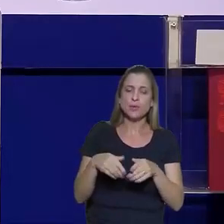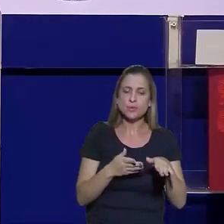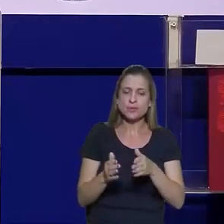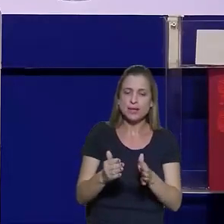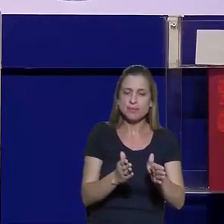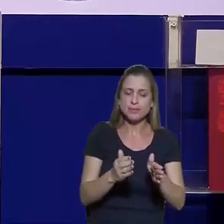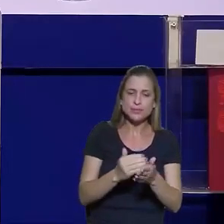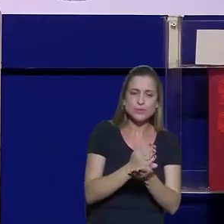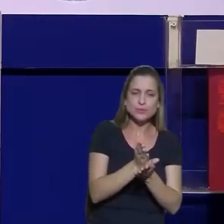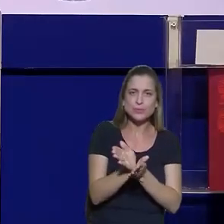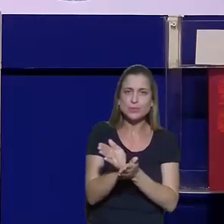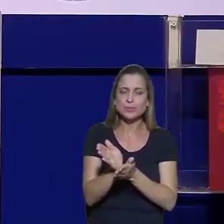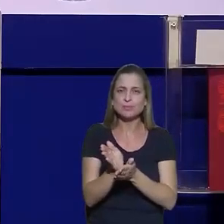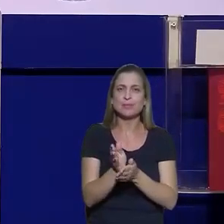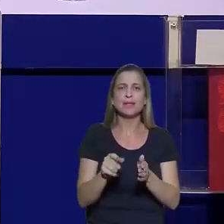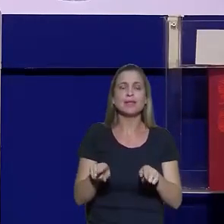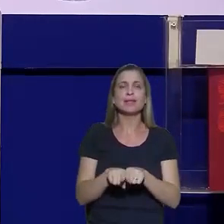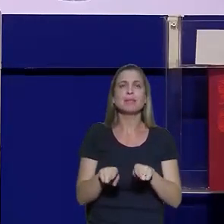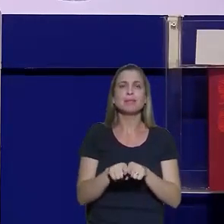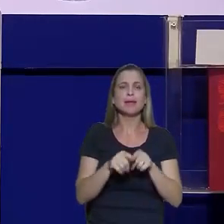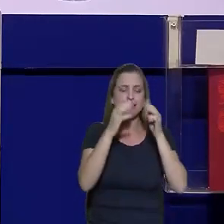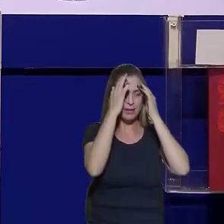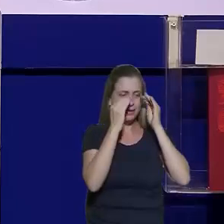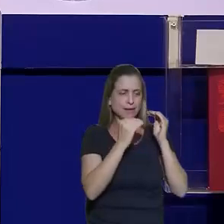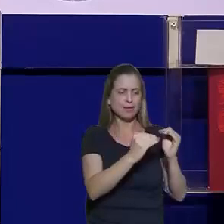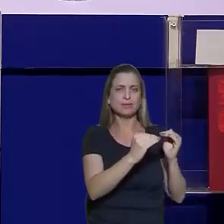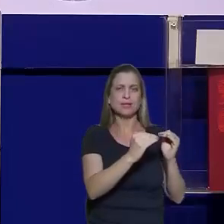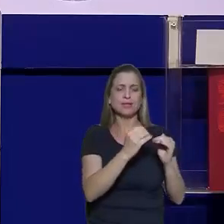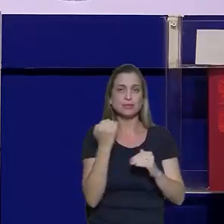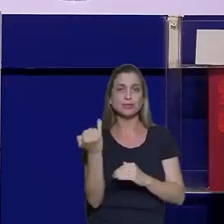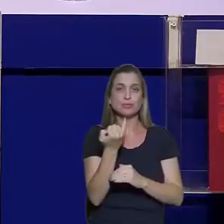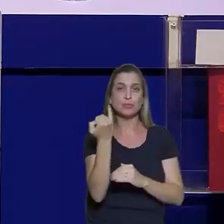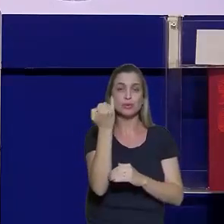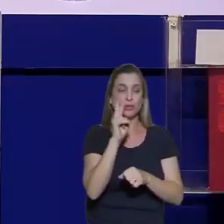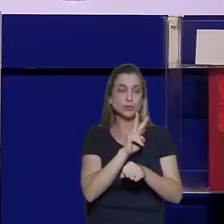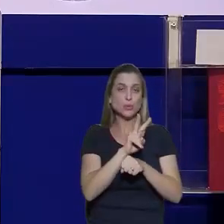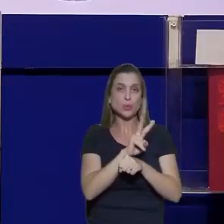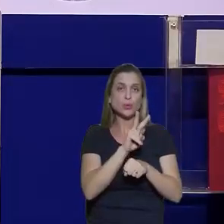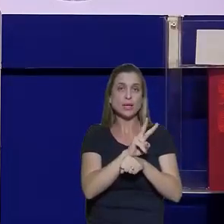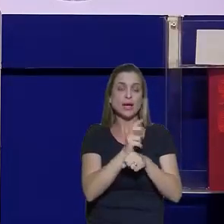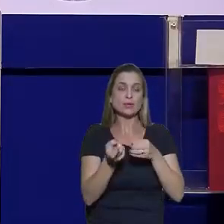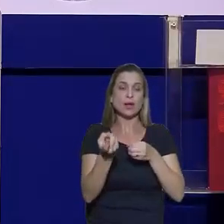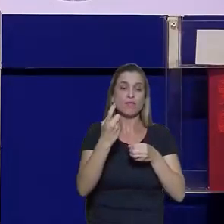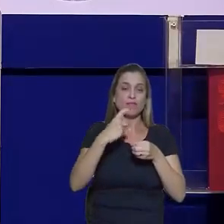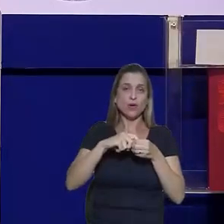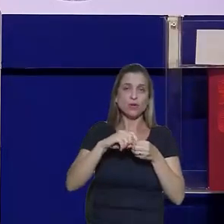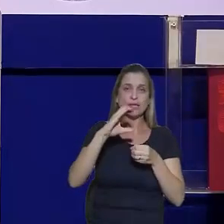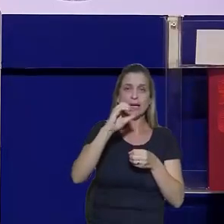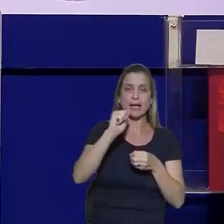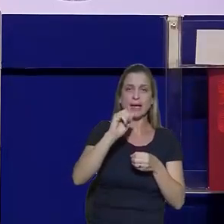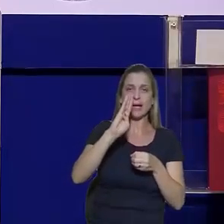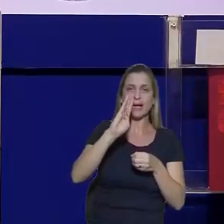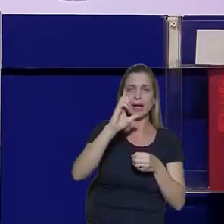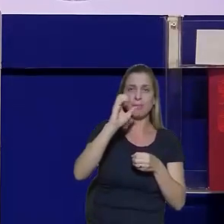descaminhos, a manutenção da lealdade acima de tudo e o cuidado com a volta da cabocla. Lutar